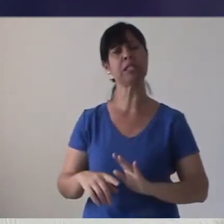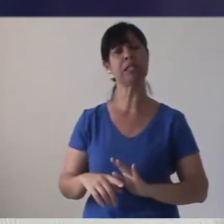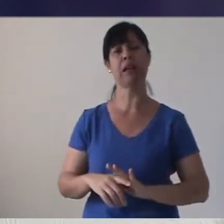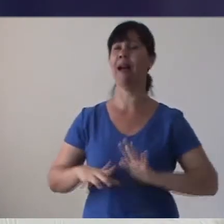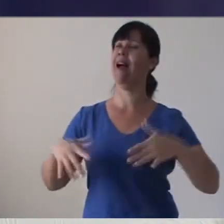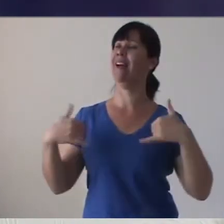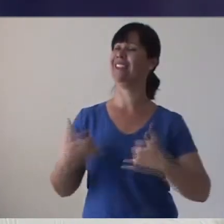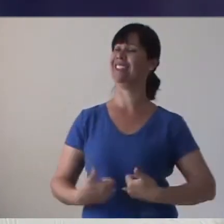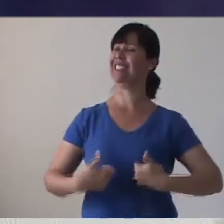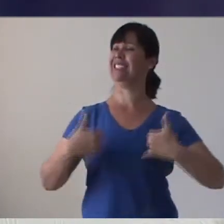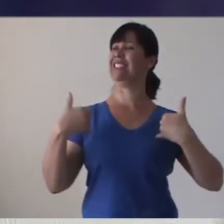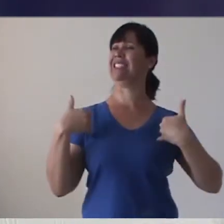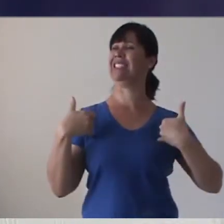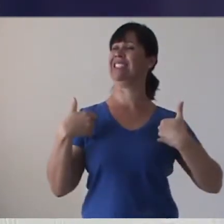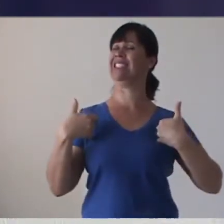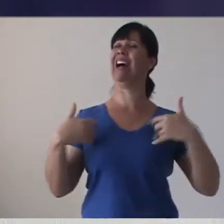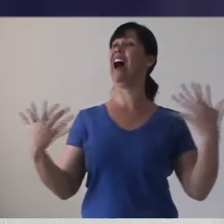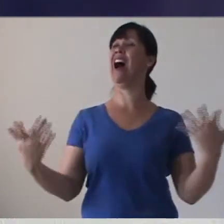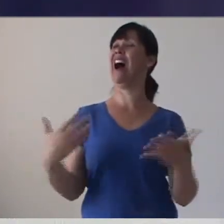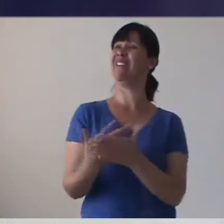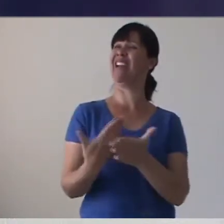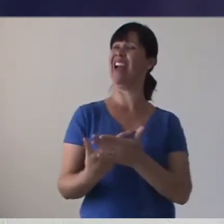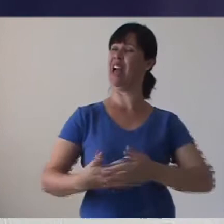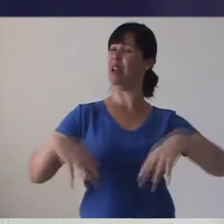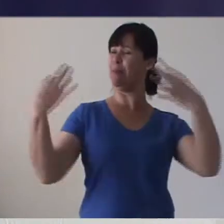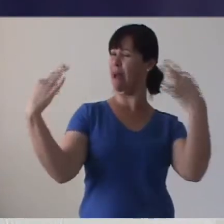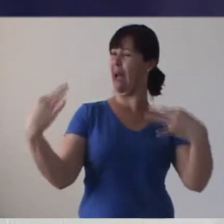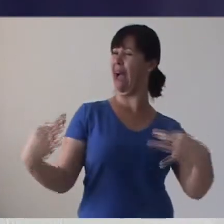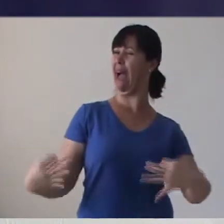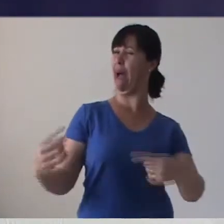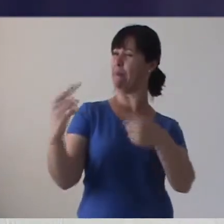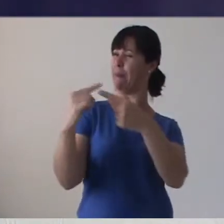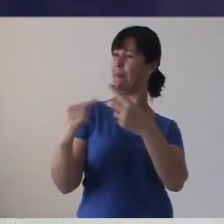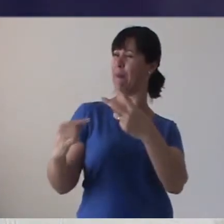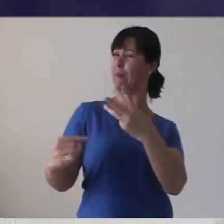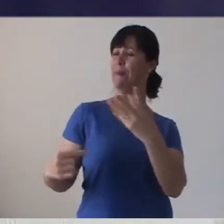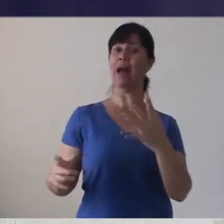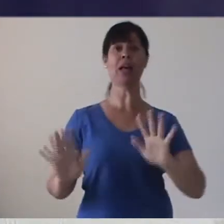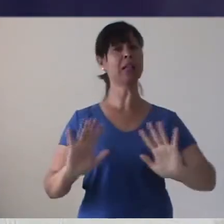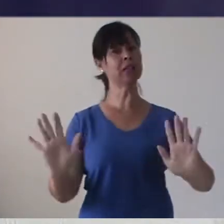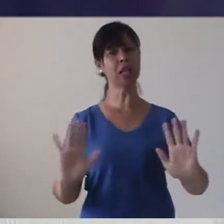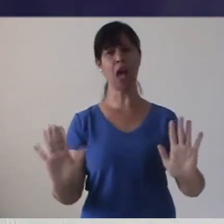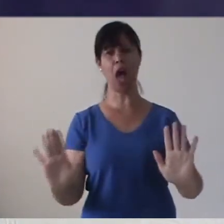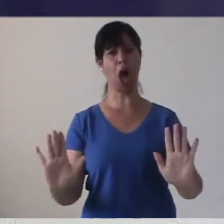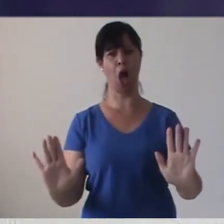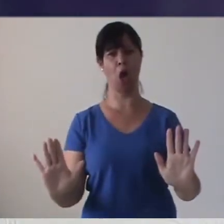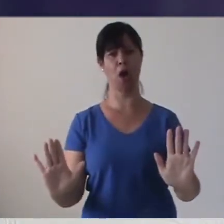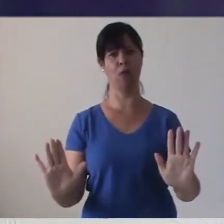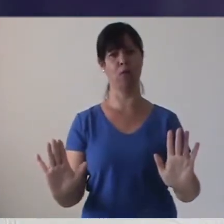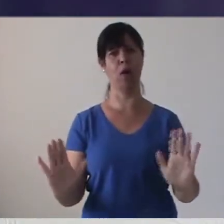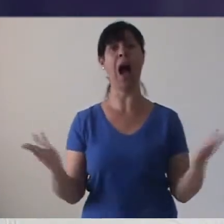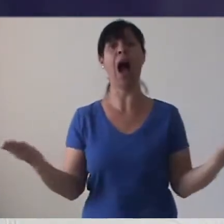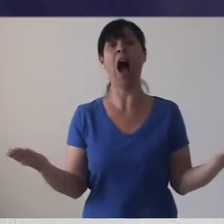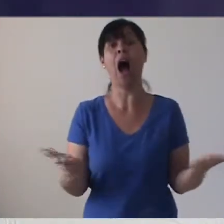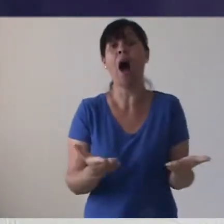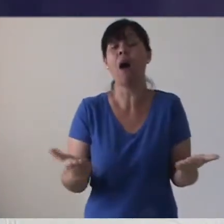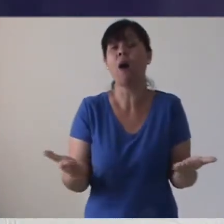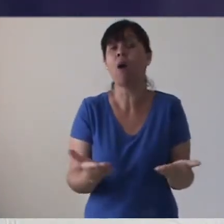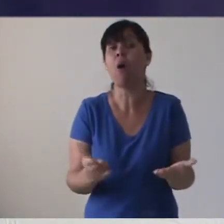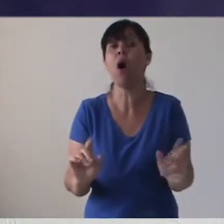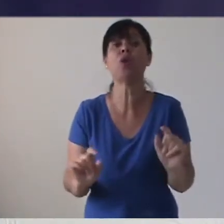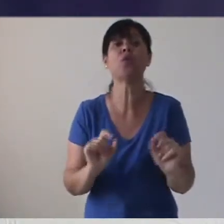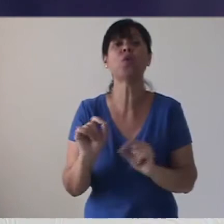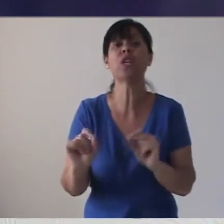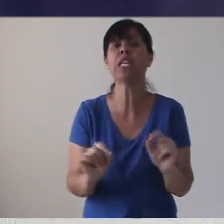Ele se exibe, né? Como era antigamente visto isso, né? Ah, exibicionista. Não. Isso